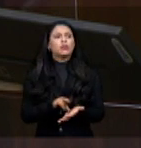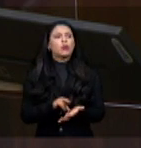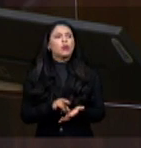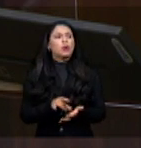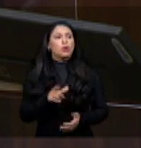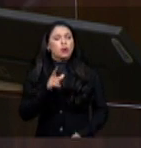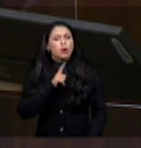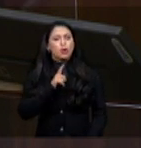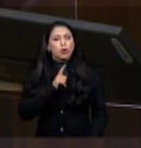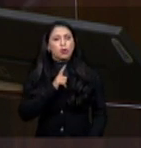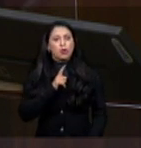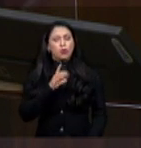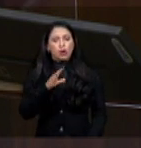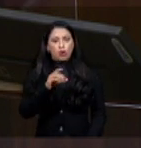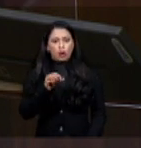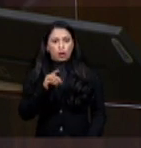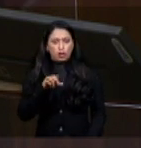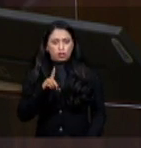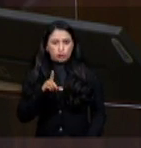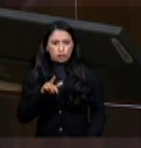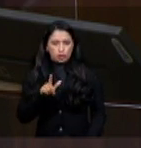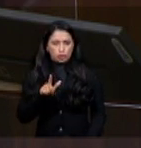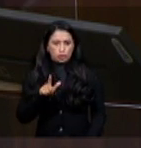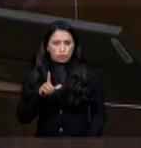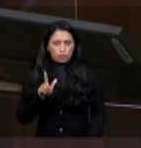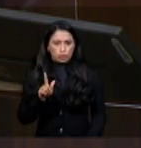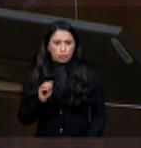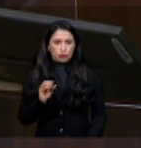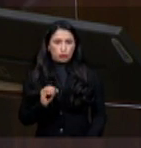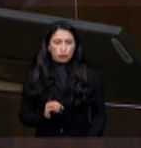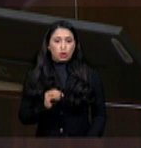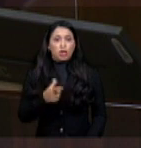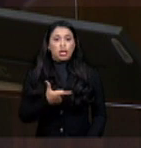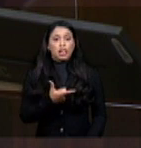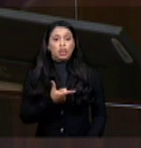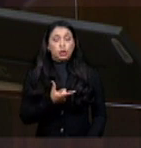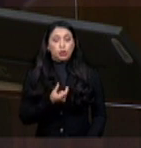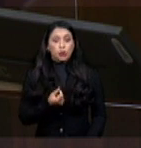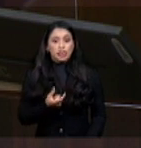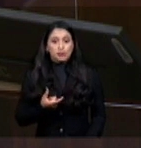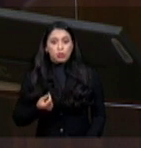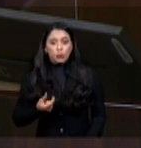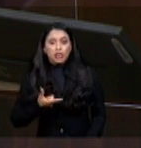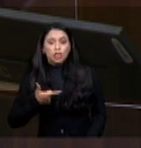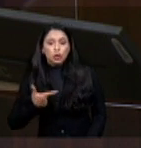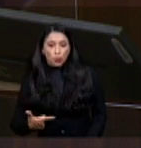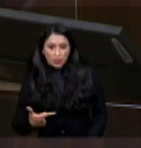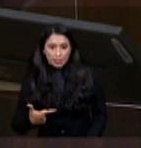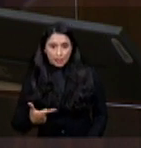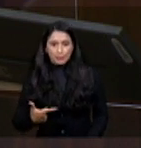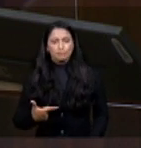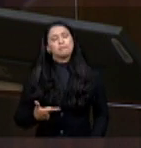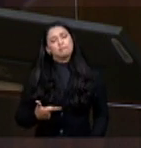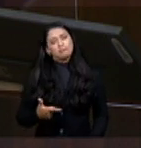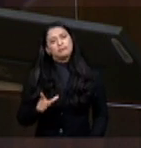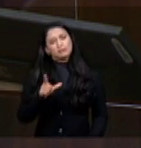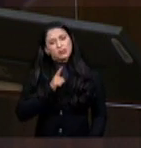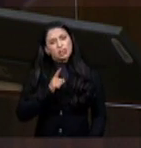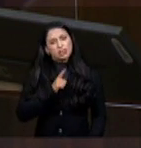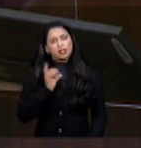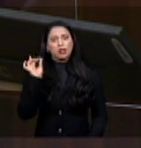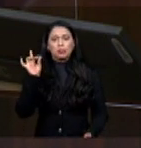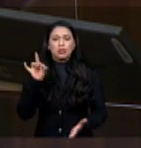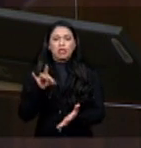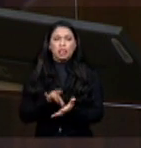de no plano da lei ordinária em 2022 e de em 2002 mas já era uma